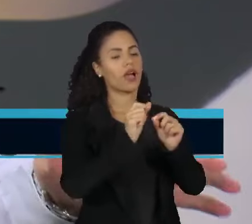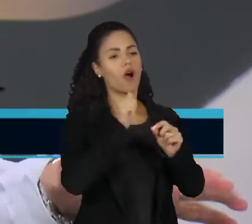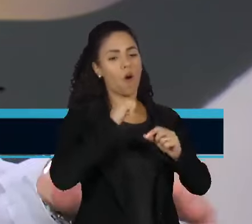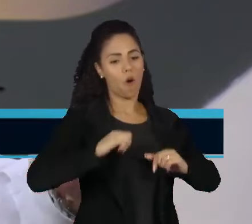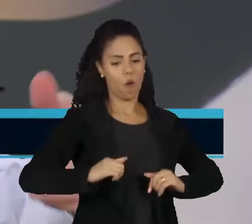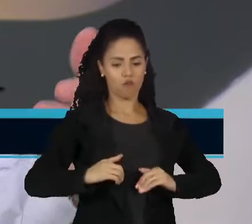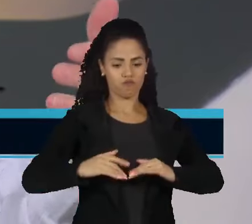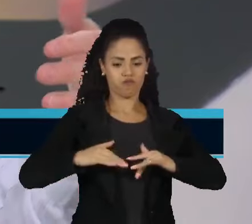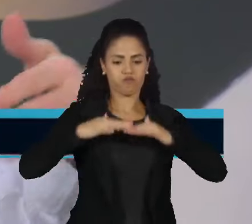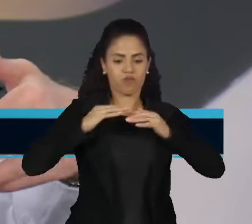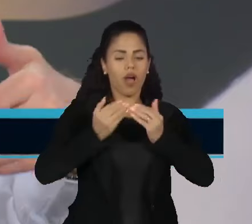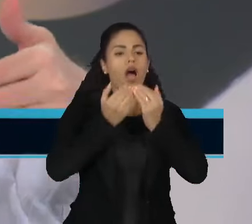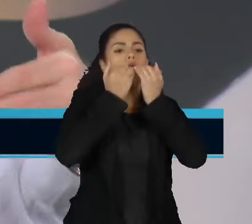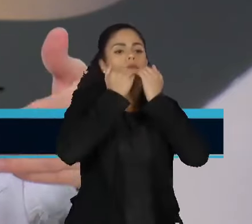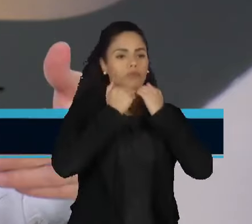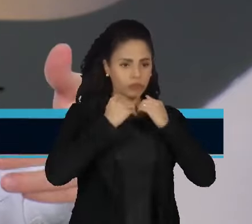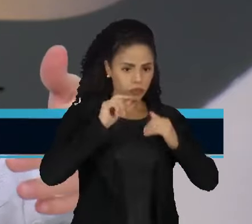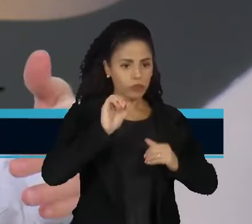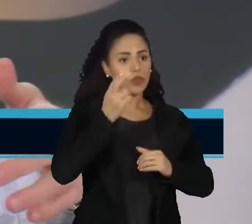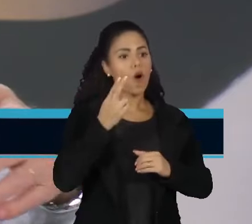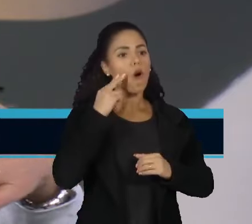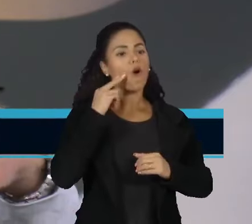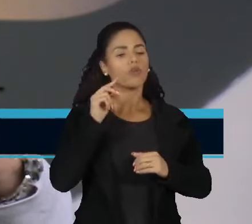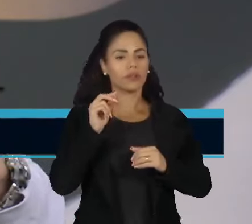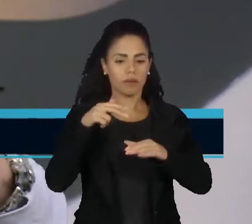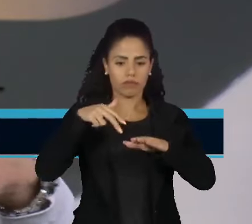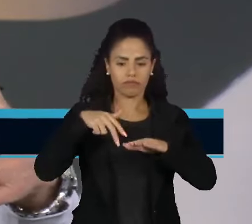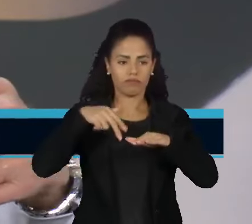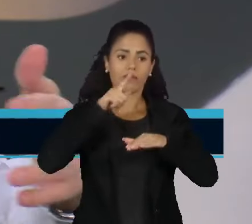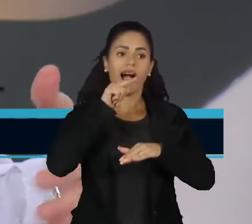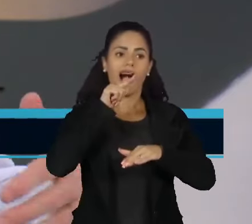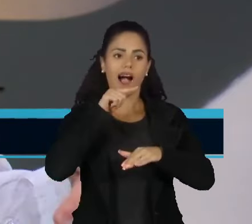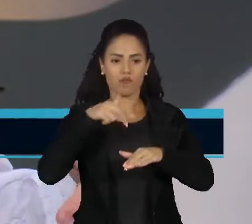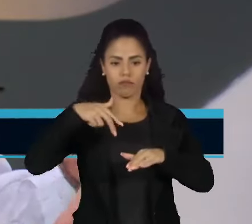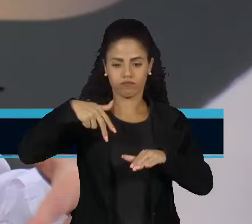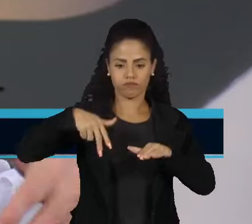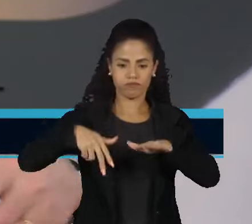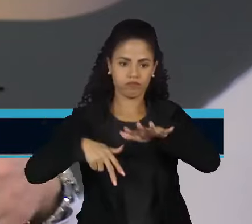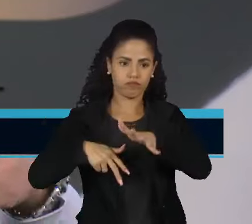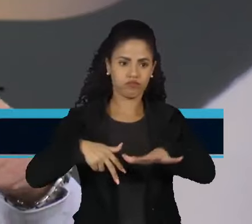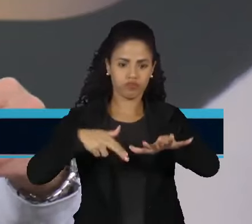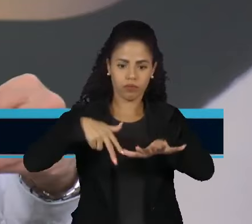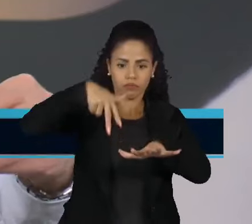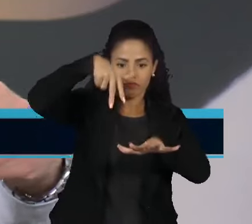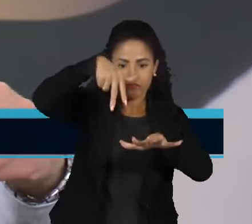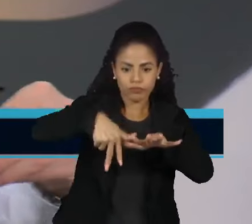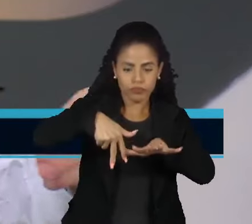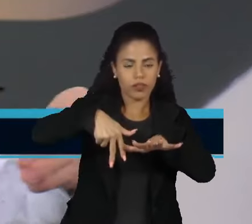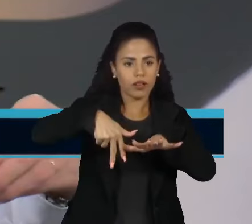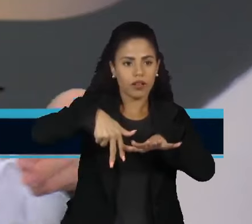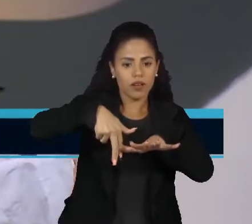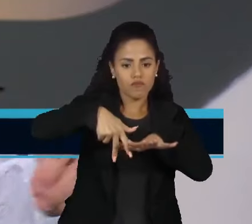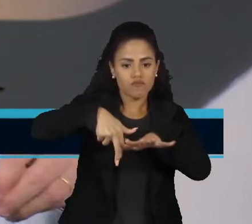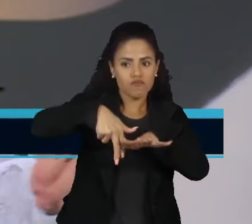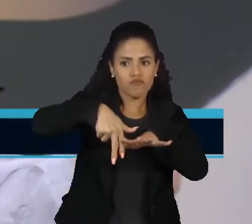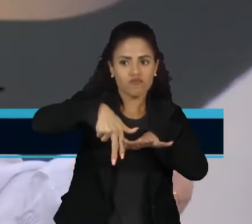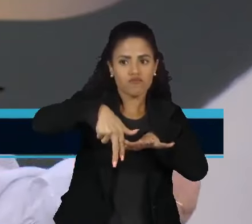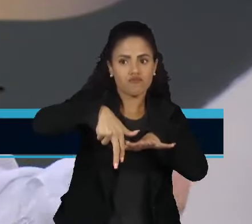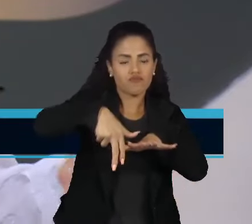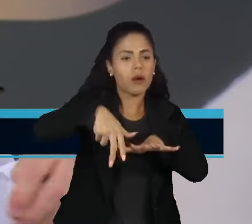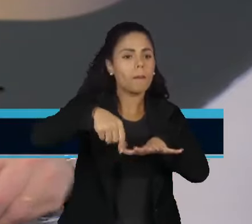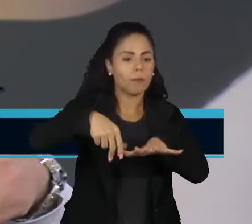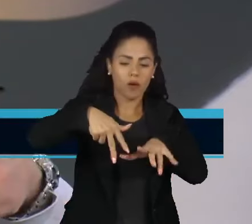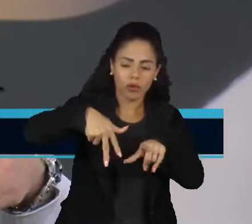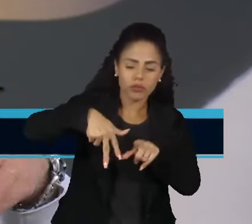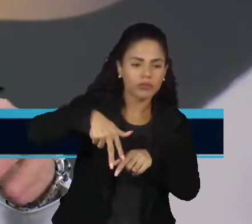contaminada ou entrar na água contaminada, normalmente nós temos pequenas feridas no